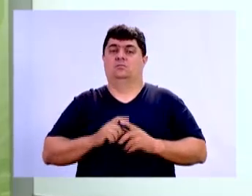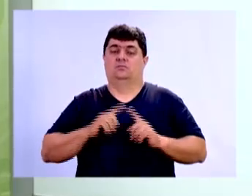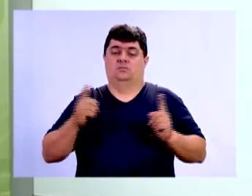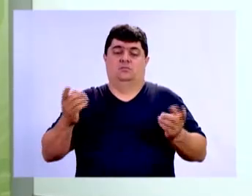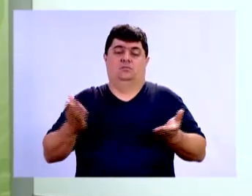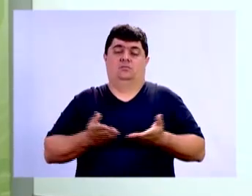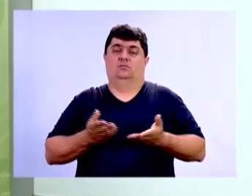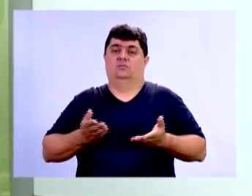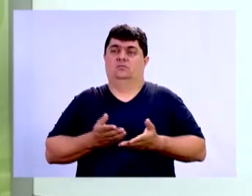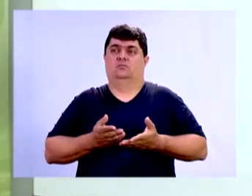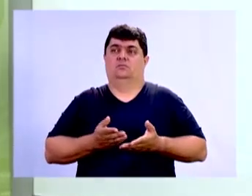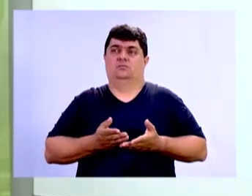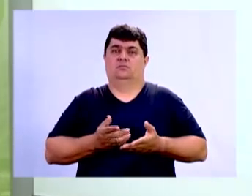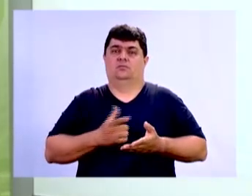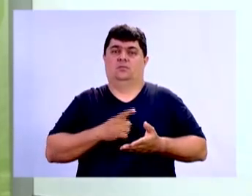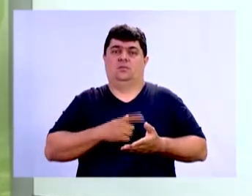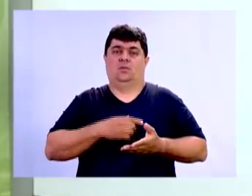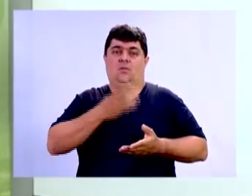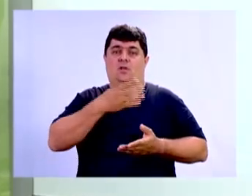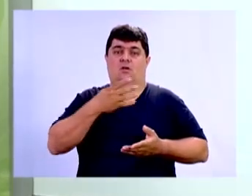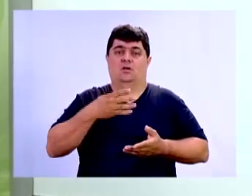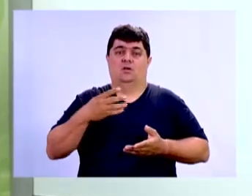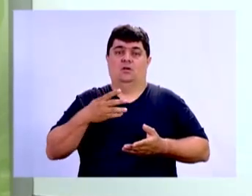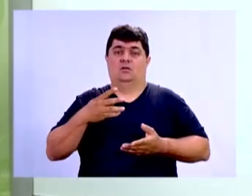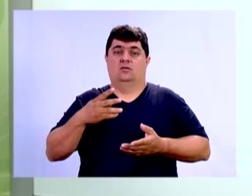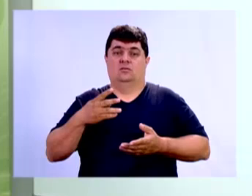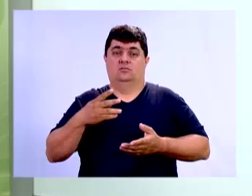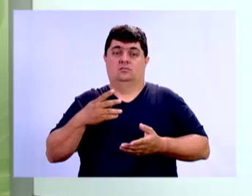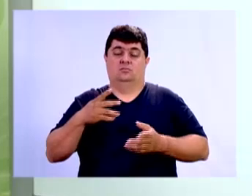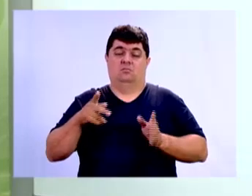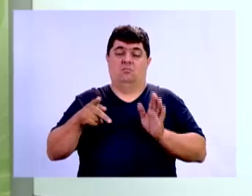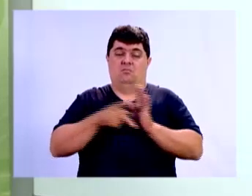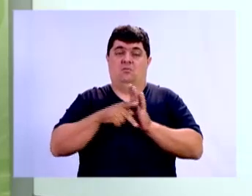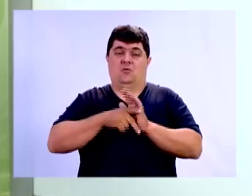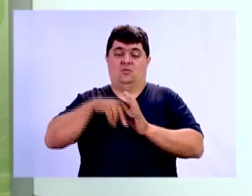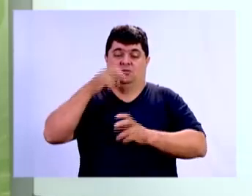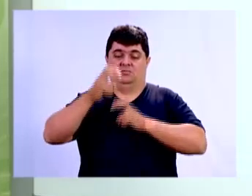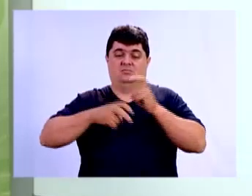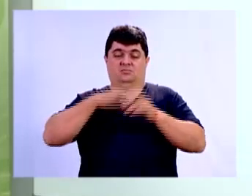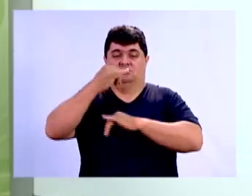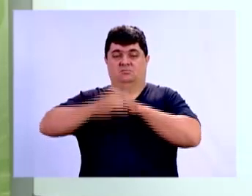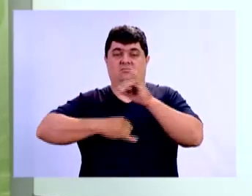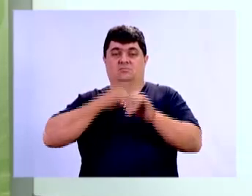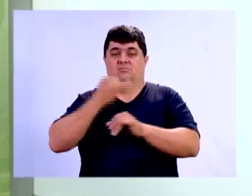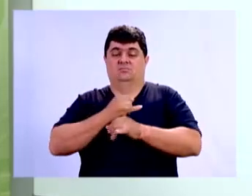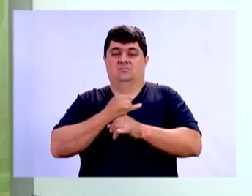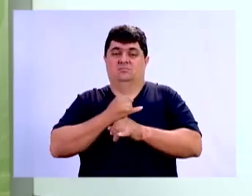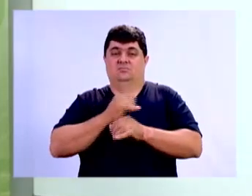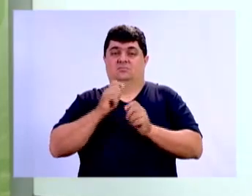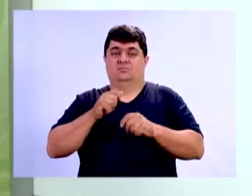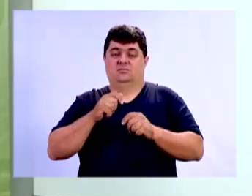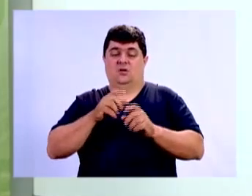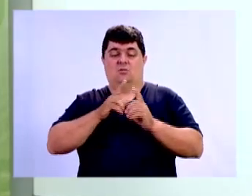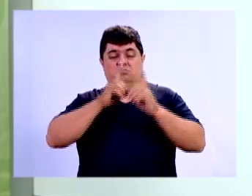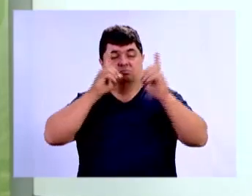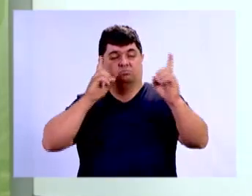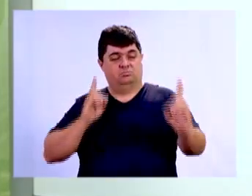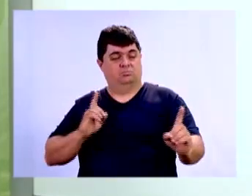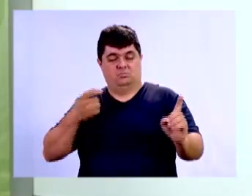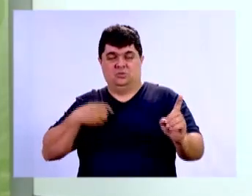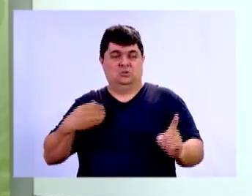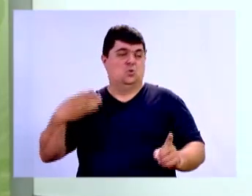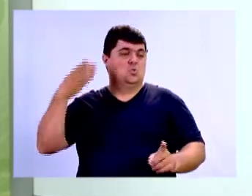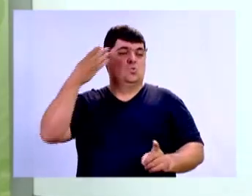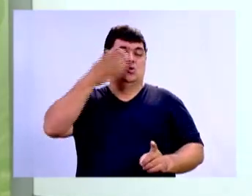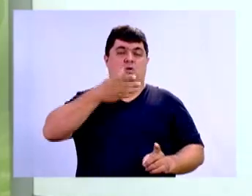hoje, você tem a Microsoft Virtual Academy. Né? Você tem uma academia à distância na Microsoft que você